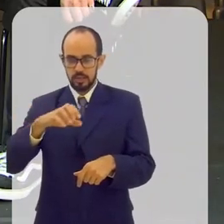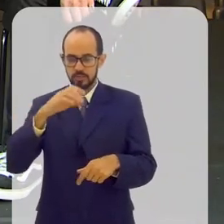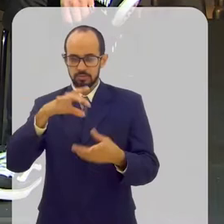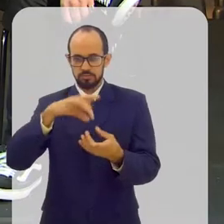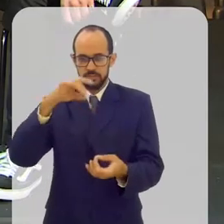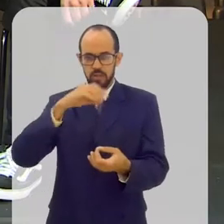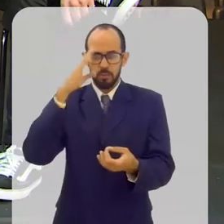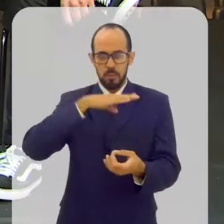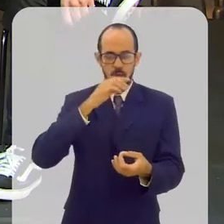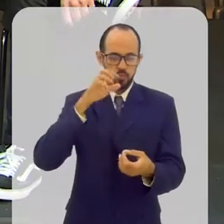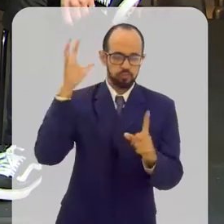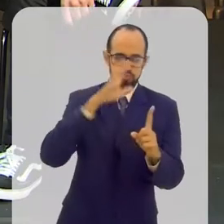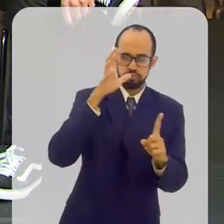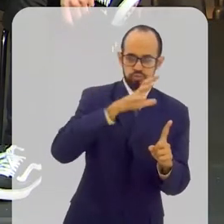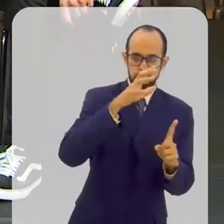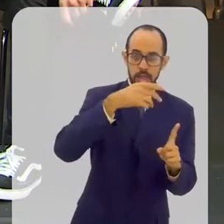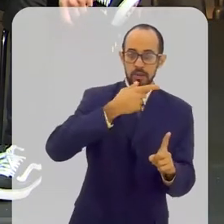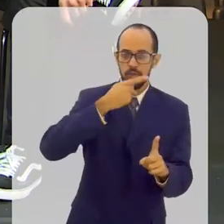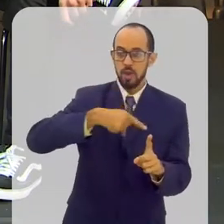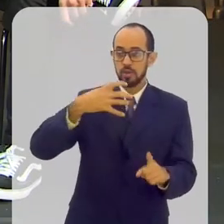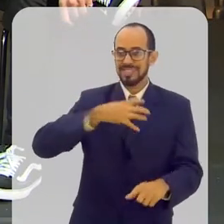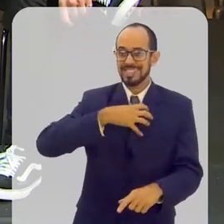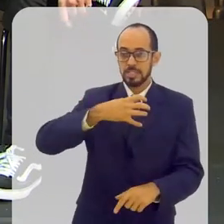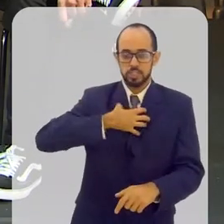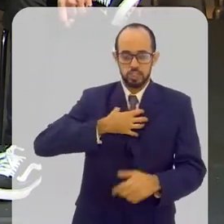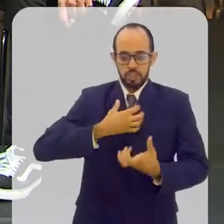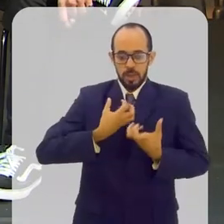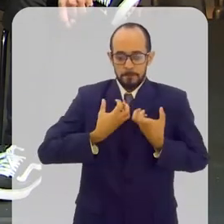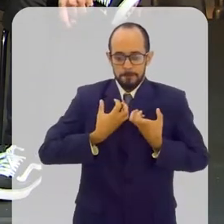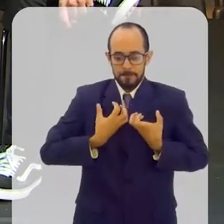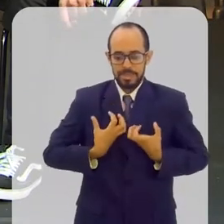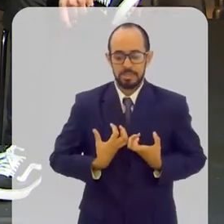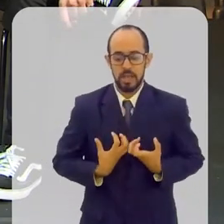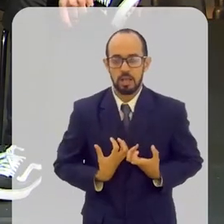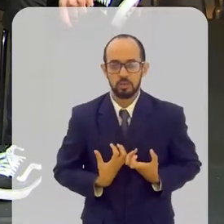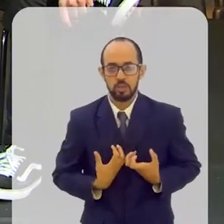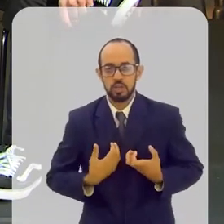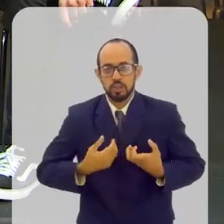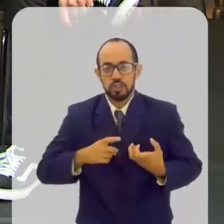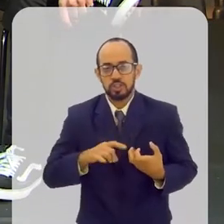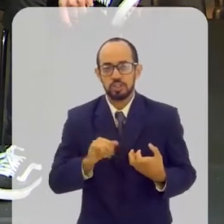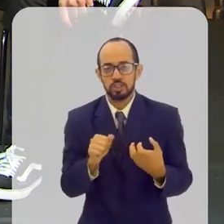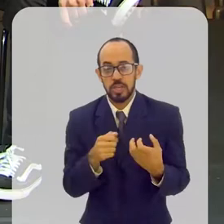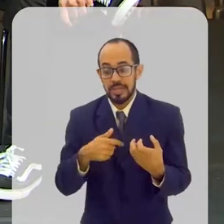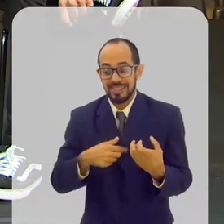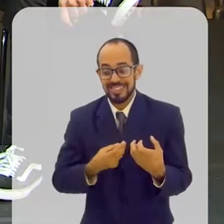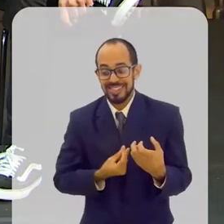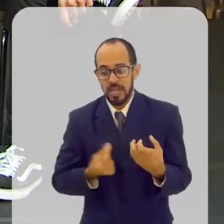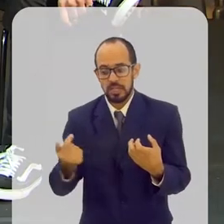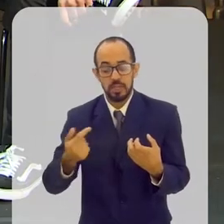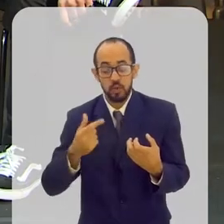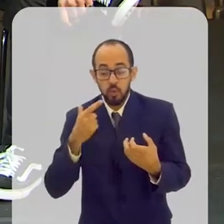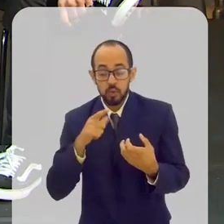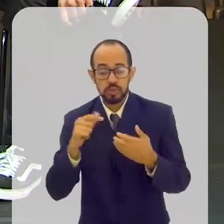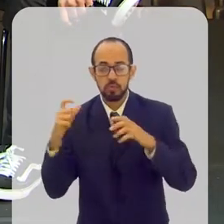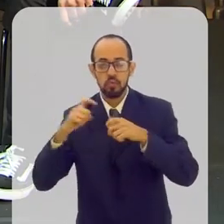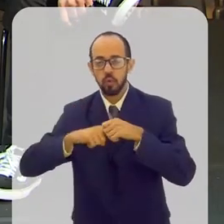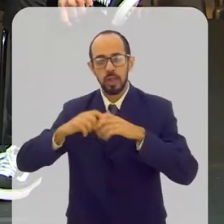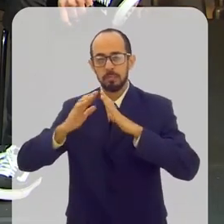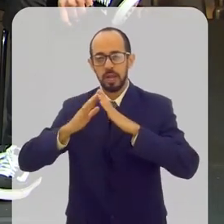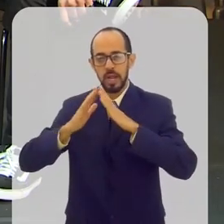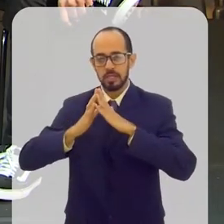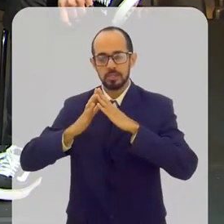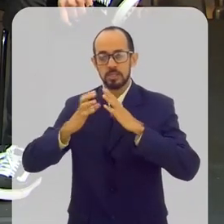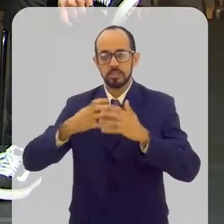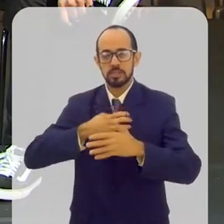que ele realmente sentia aquele peso, que tinha dias que ele saía do estúdio sem conseguir ir para casa,